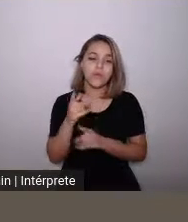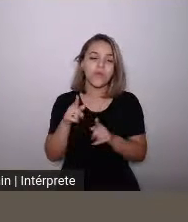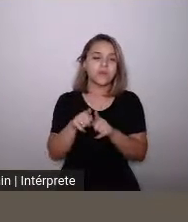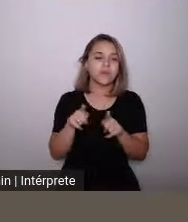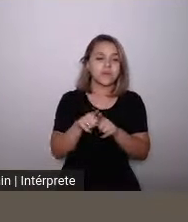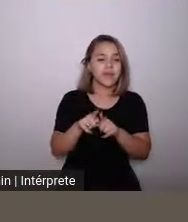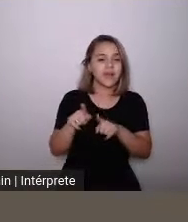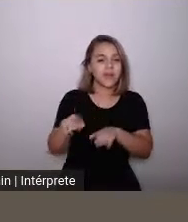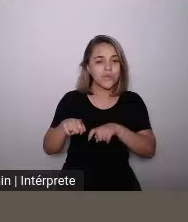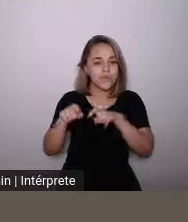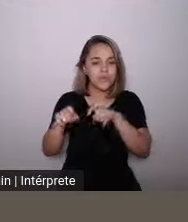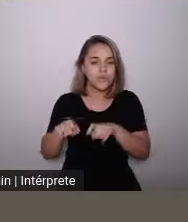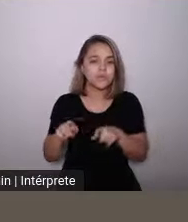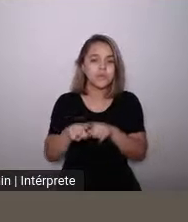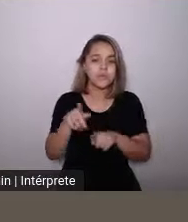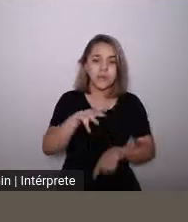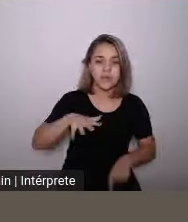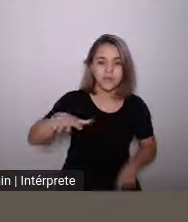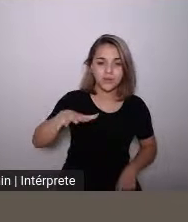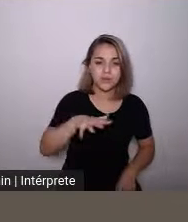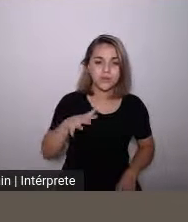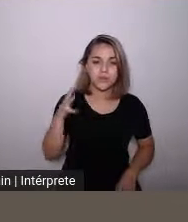um espaço do mito, ou